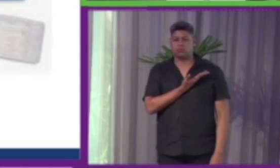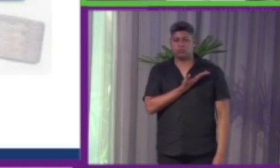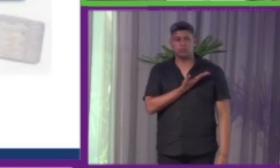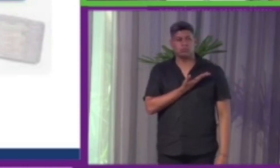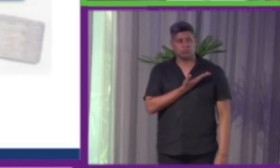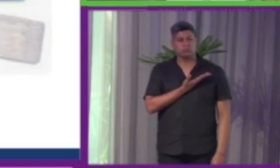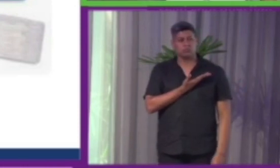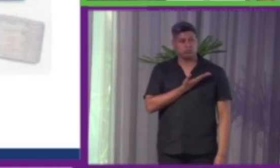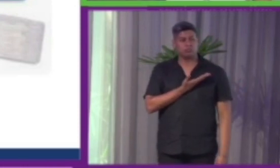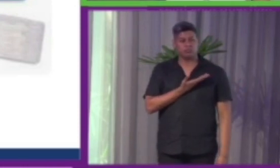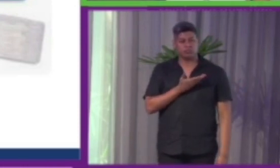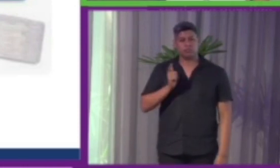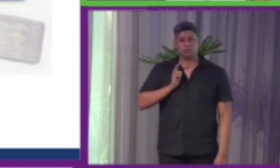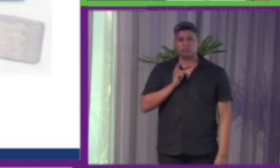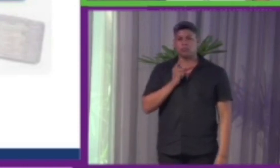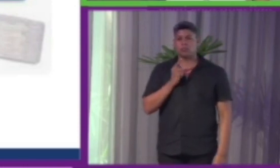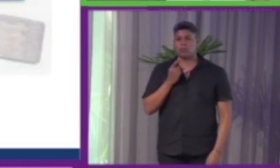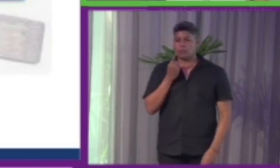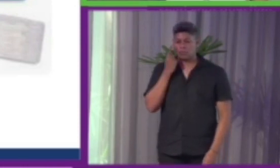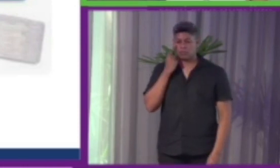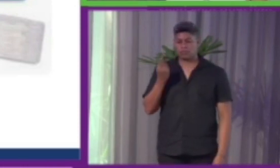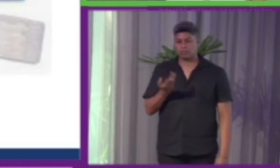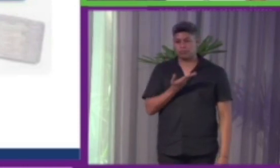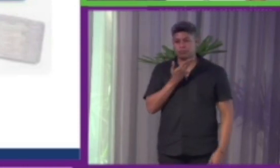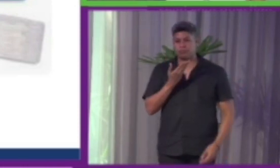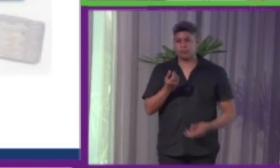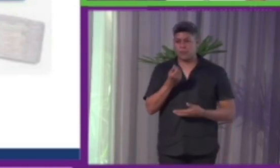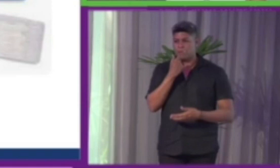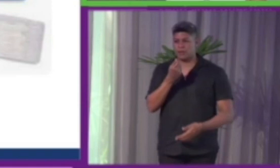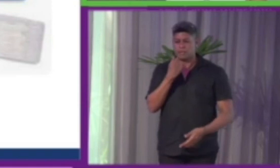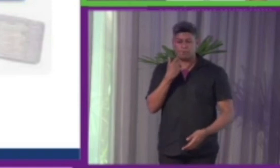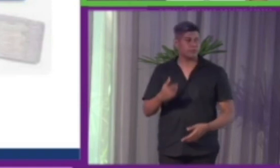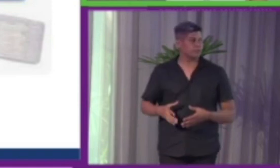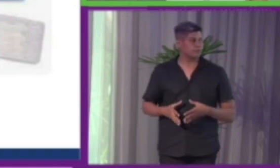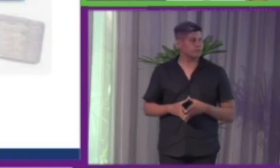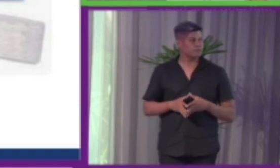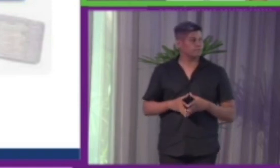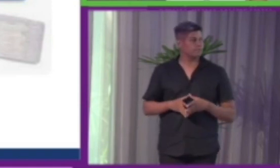e o antibiótico inalado, a tobramicina.